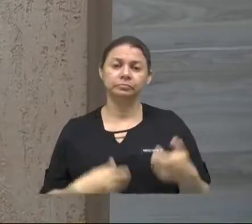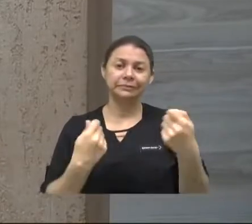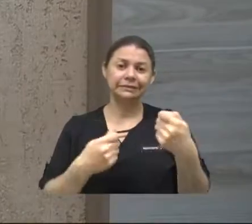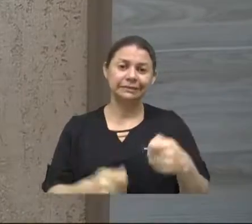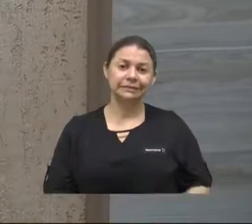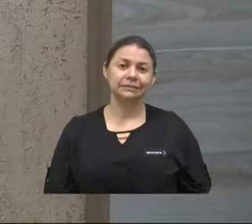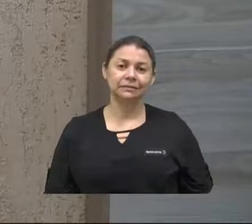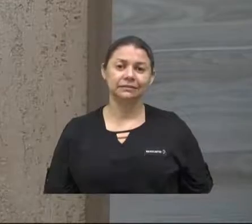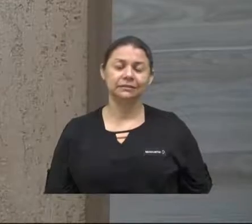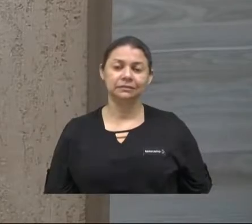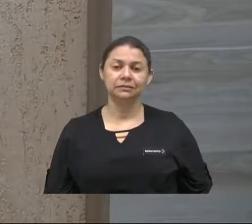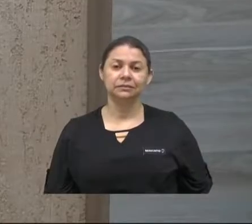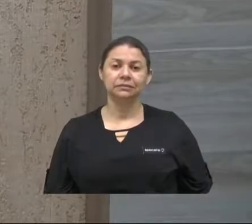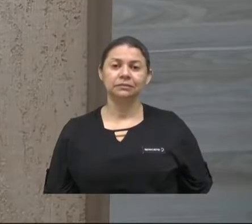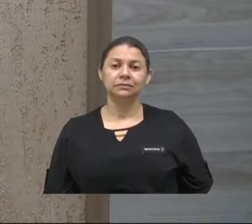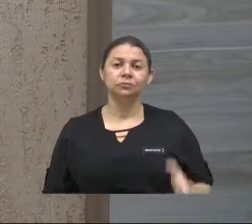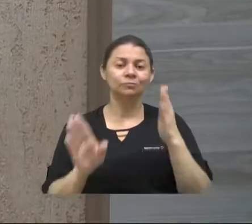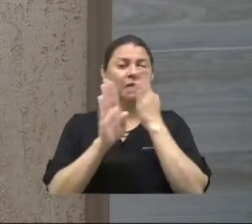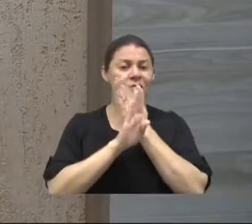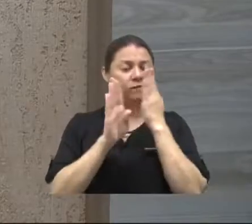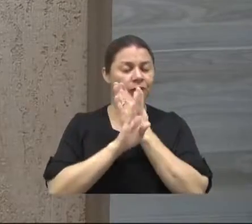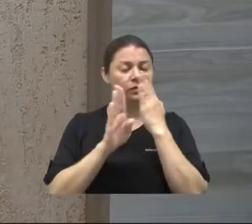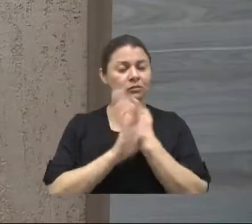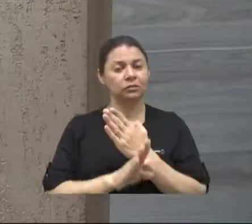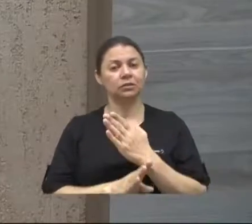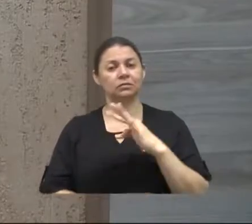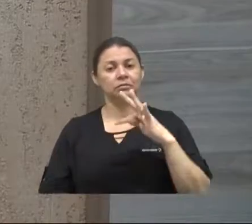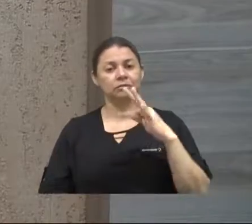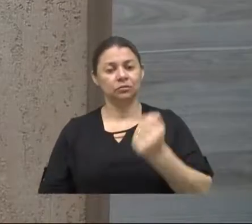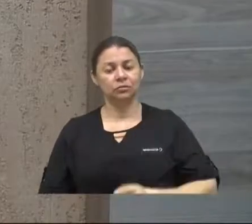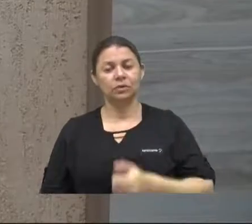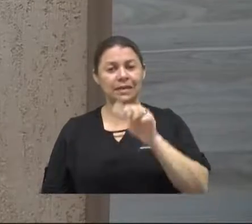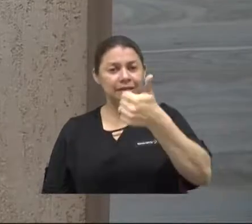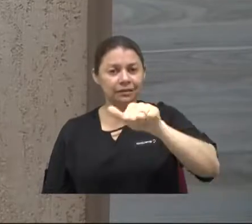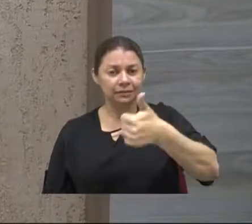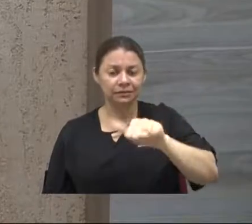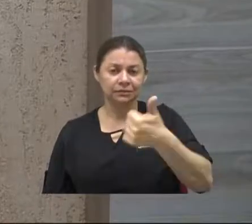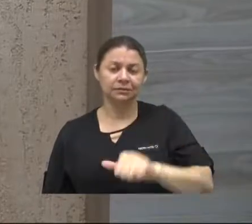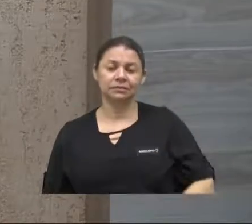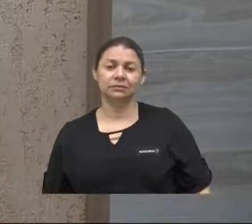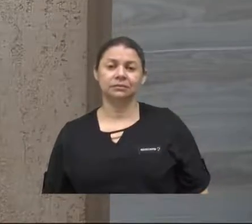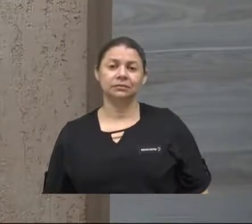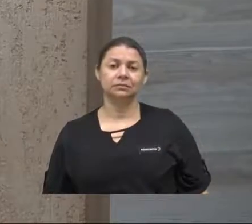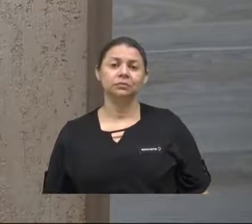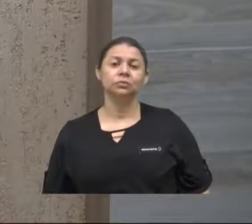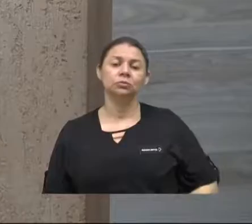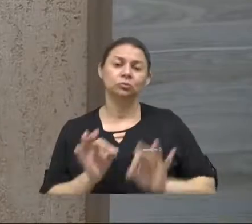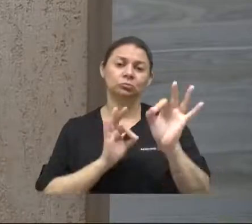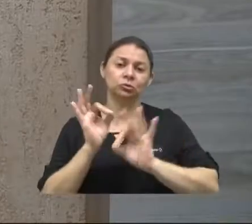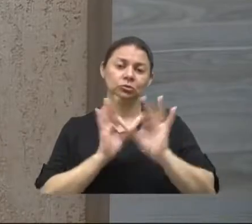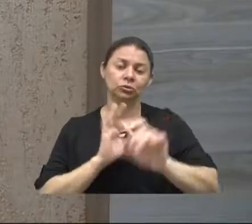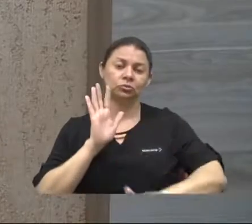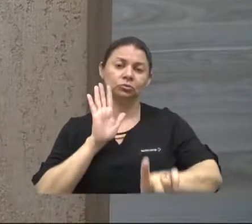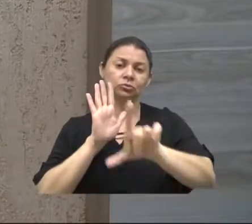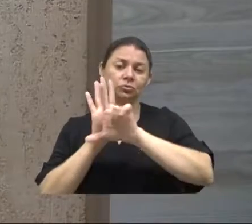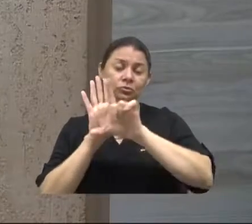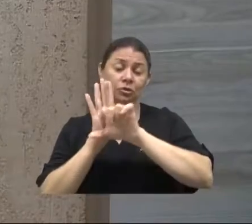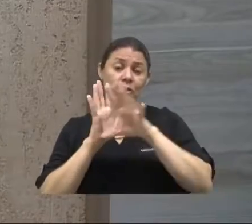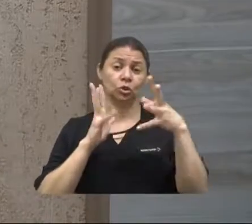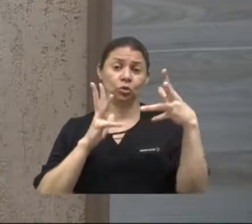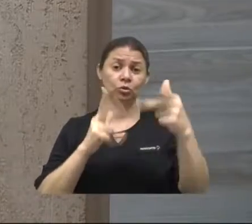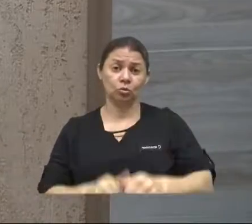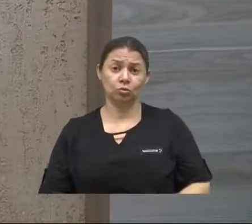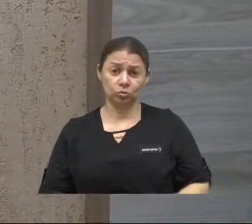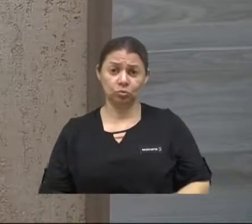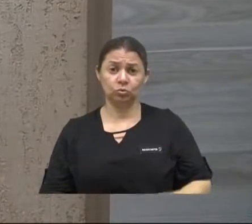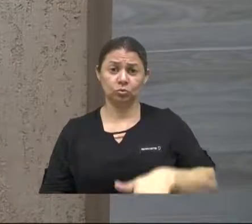Somos votados pelo povo, nós não somos votados pelo prefeito, nem somos escolhidos vereadores pelo prefeito. Somos votados e escolhidos pelo povo.